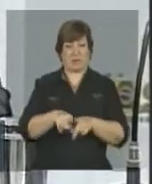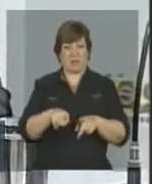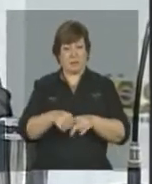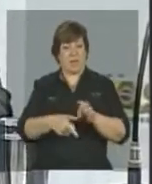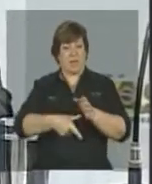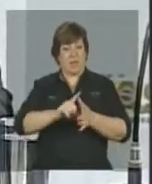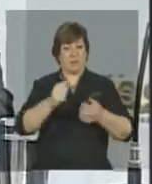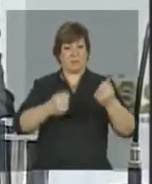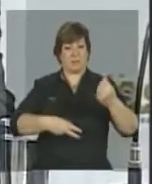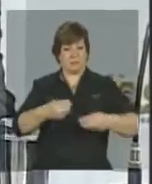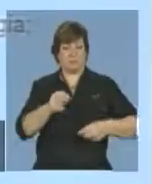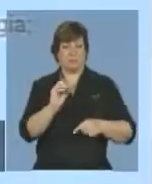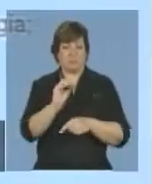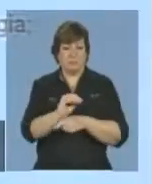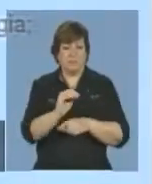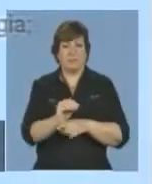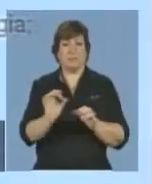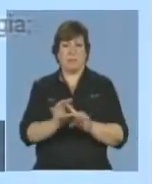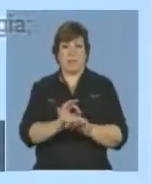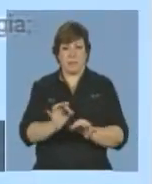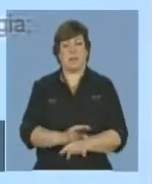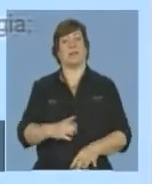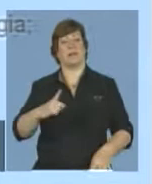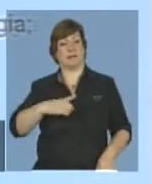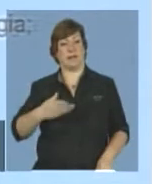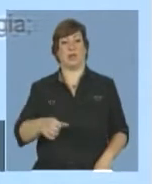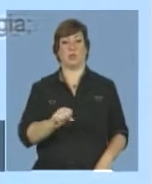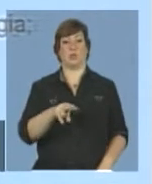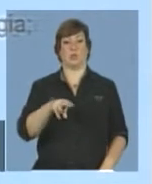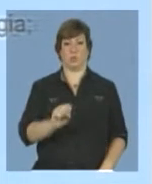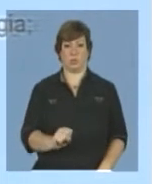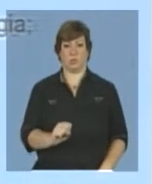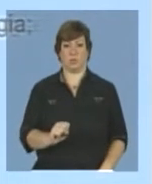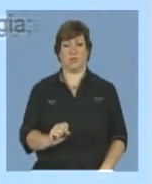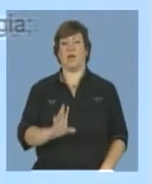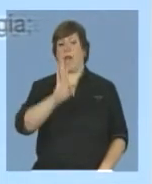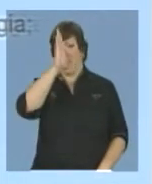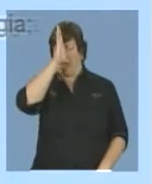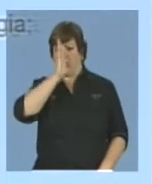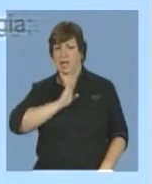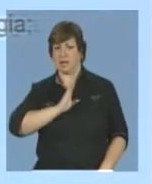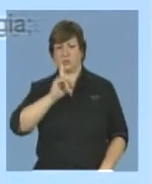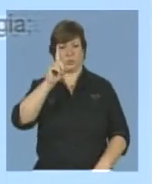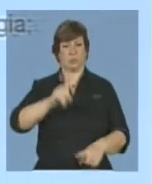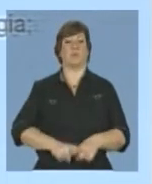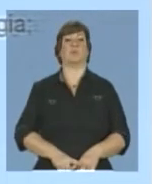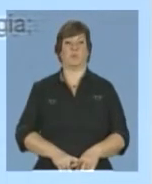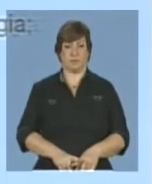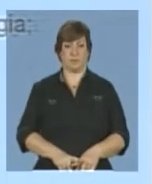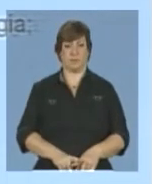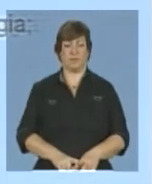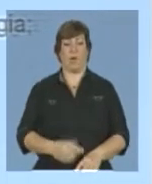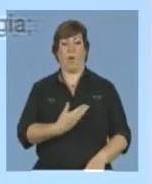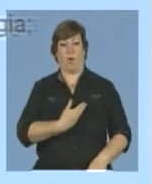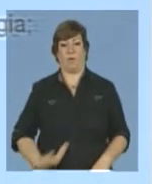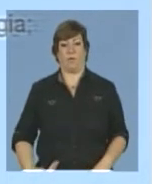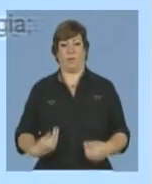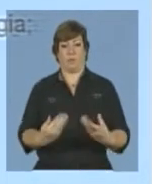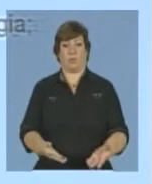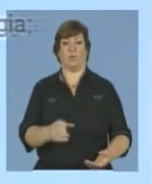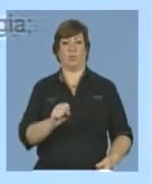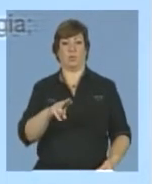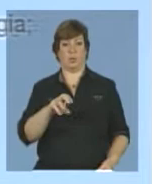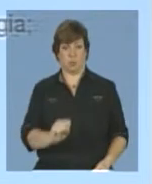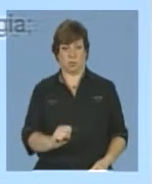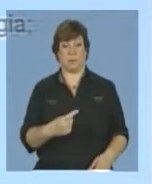é custeado integralmente pelo sistema de saúde. Nós temos de entender que o sistema